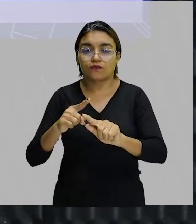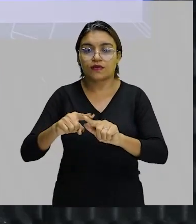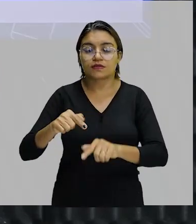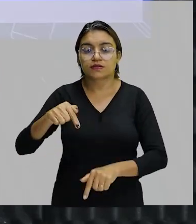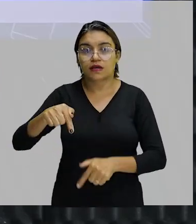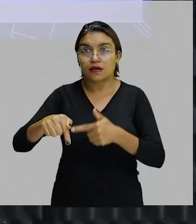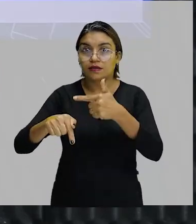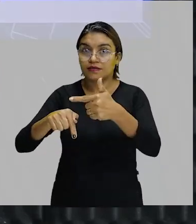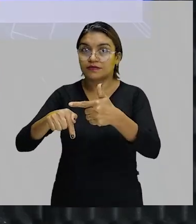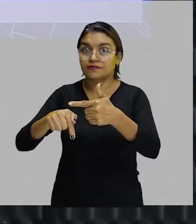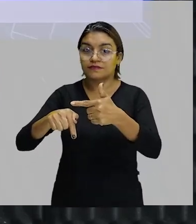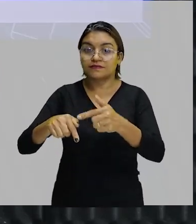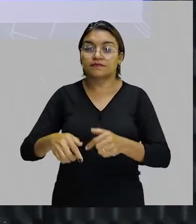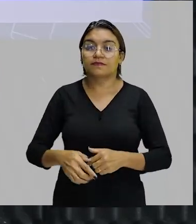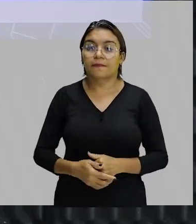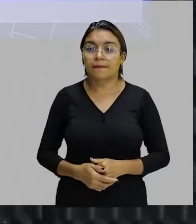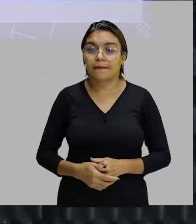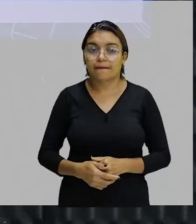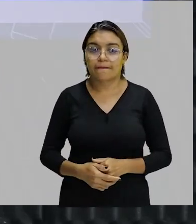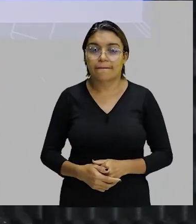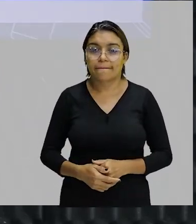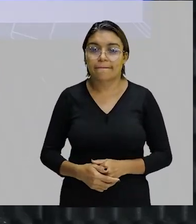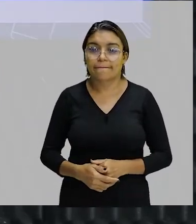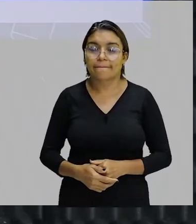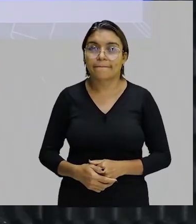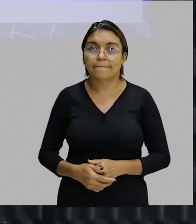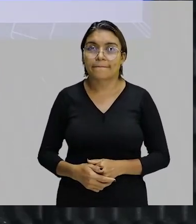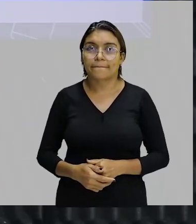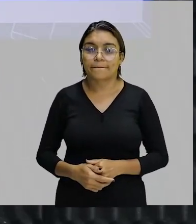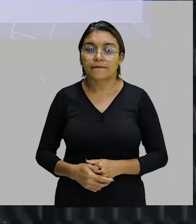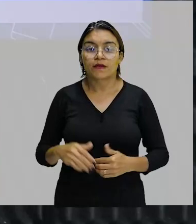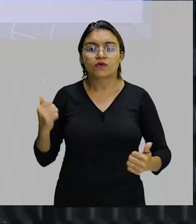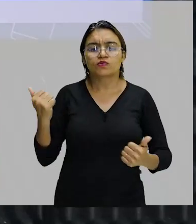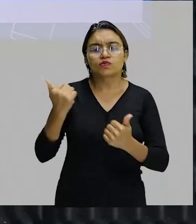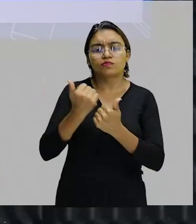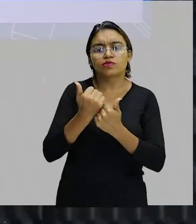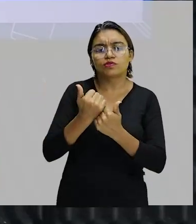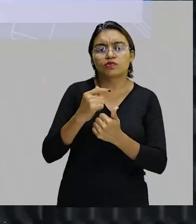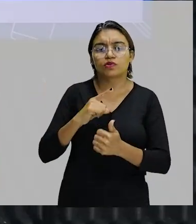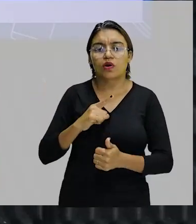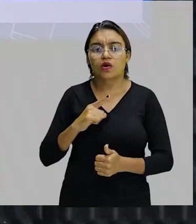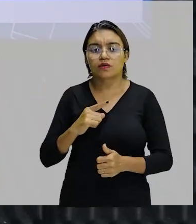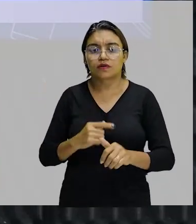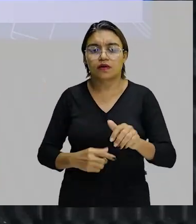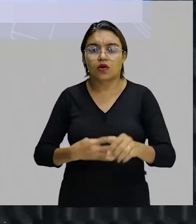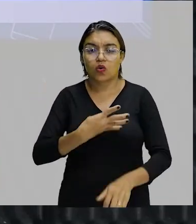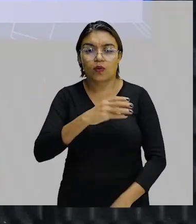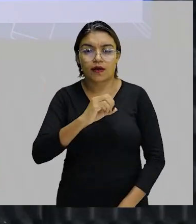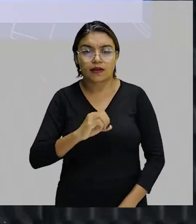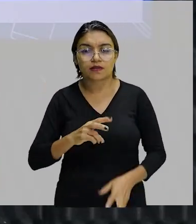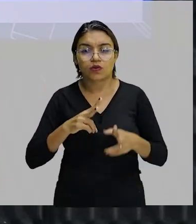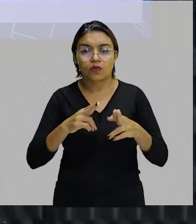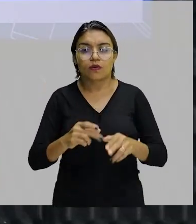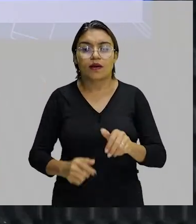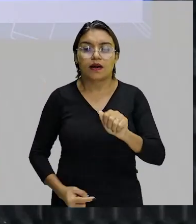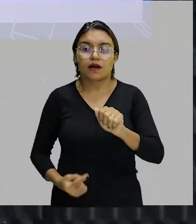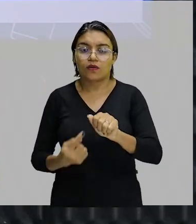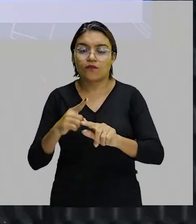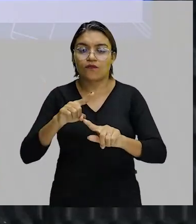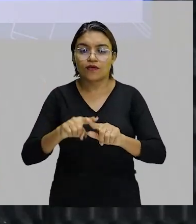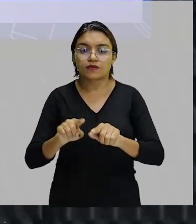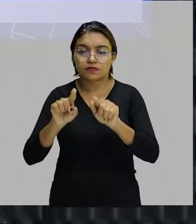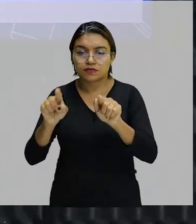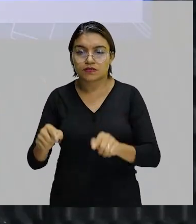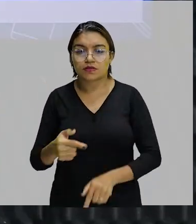vezes Q elevado a 3 menos 1, que no caso dá Q ao quadrado. Substituindo, eu tenho 40 igual a 1 vezes menos